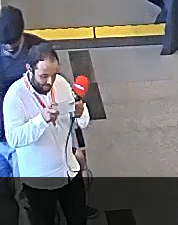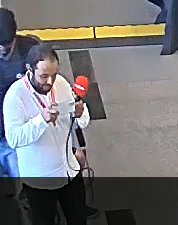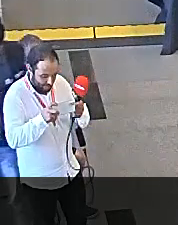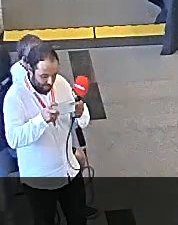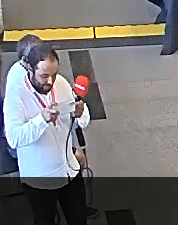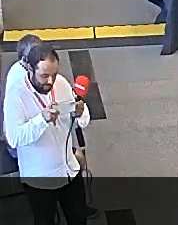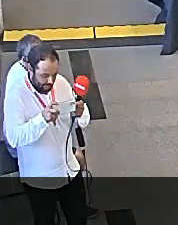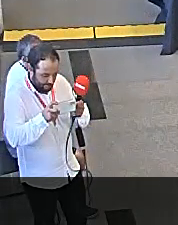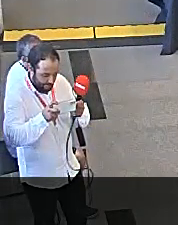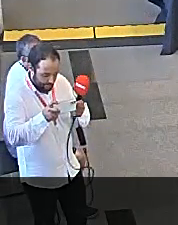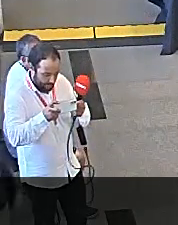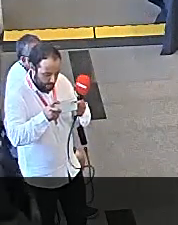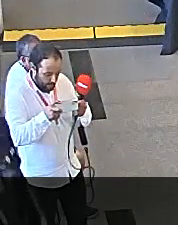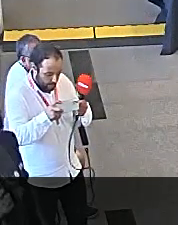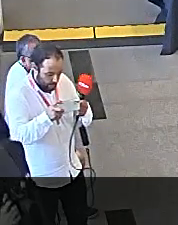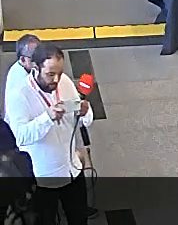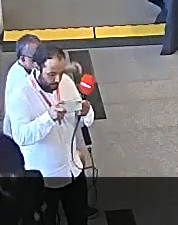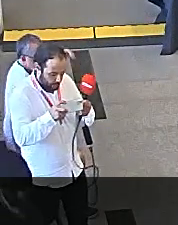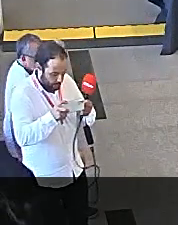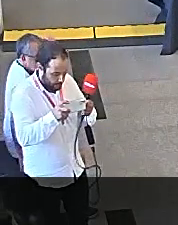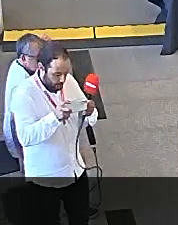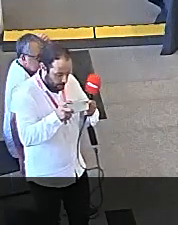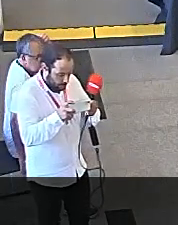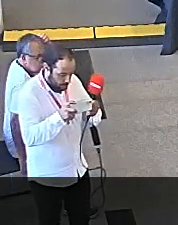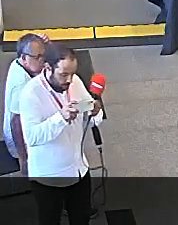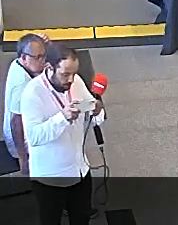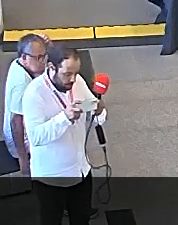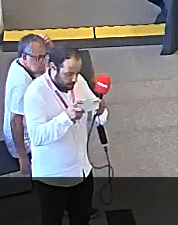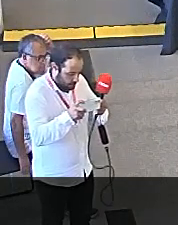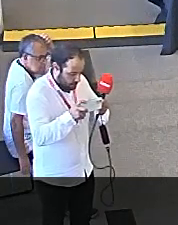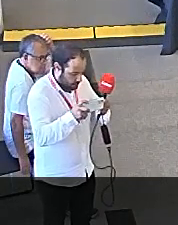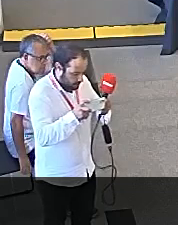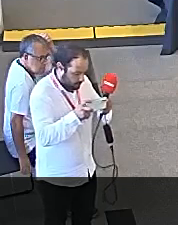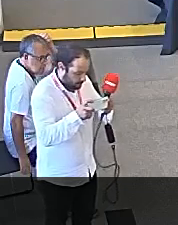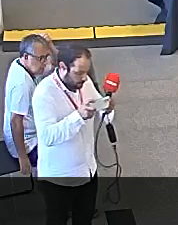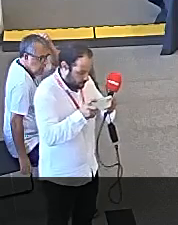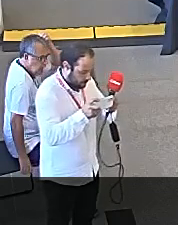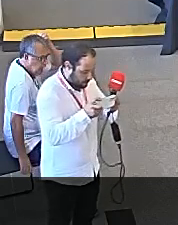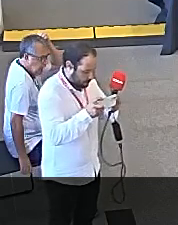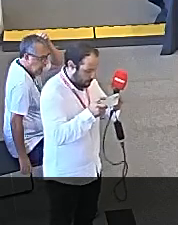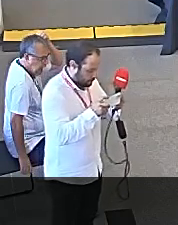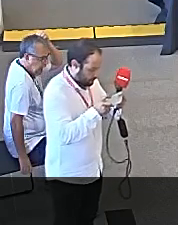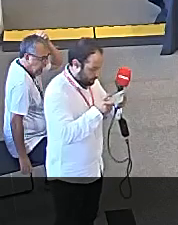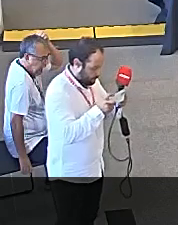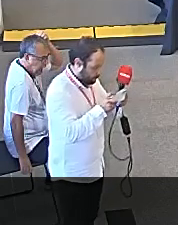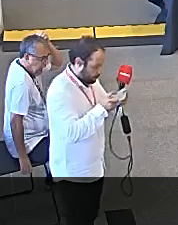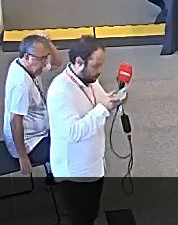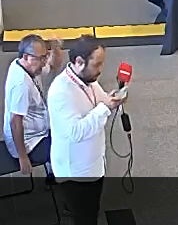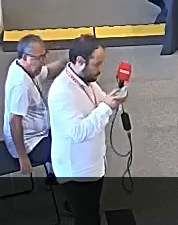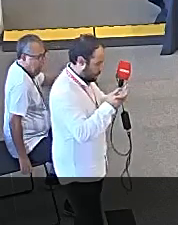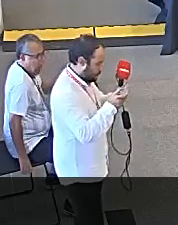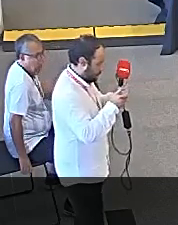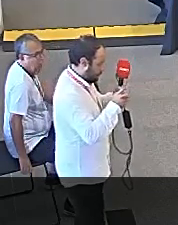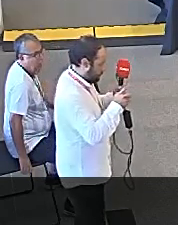gratuidade no Serviço Intermunicipal de Transporte Coletivo de Passageiros, altera a